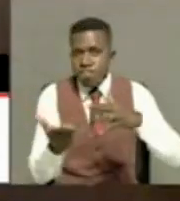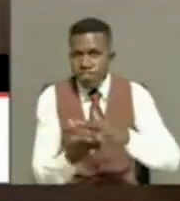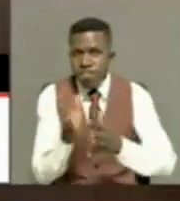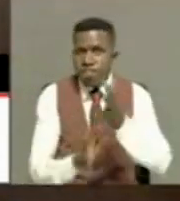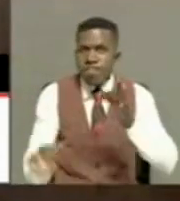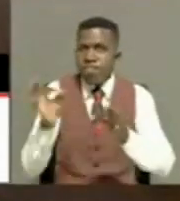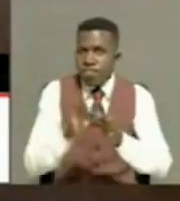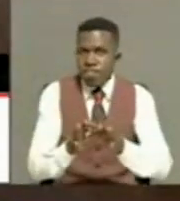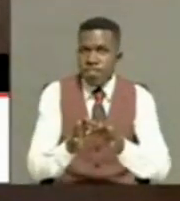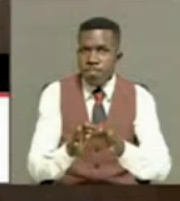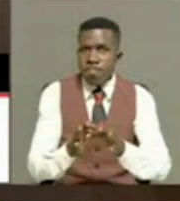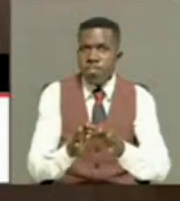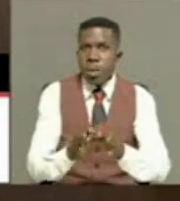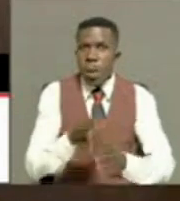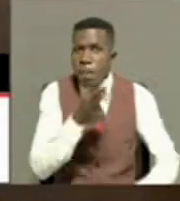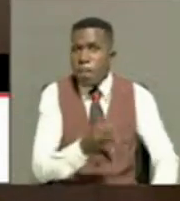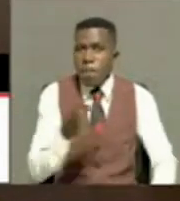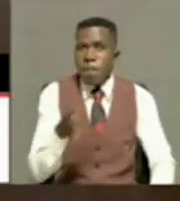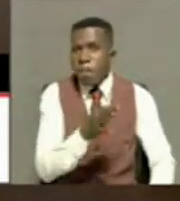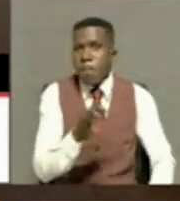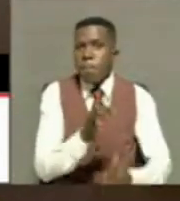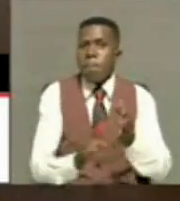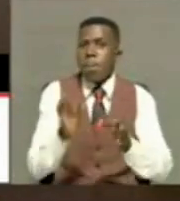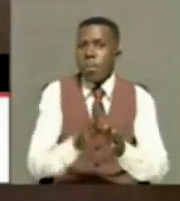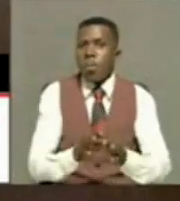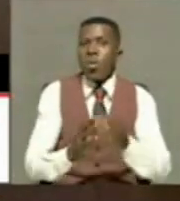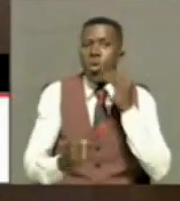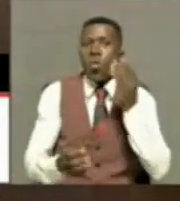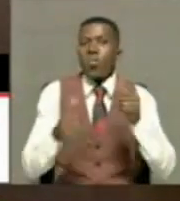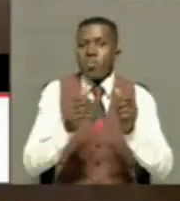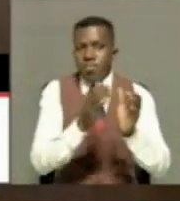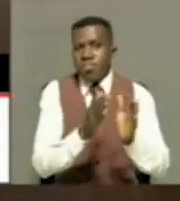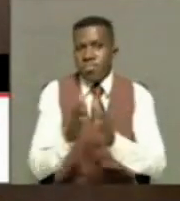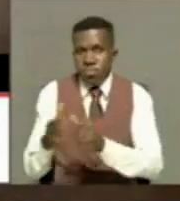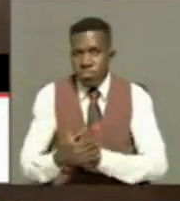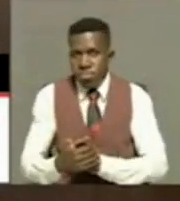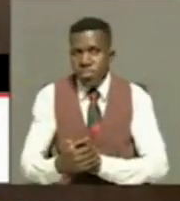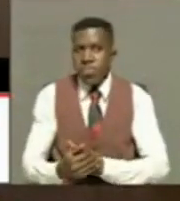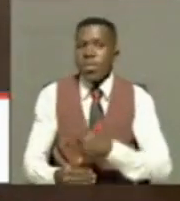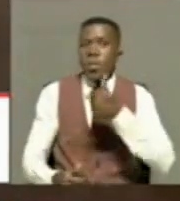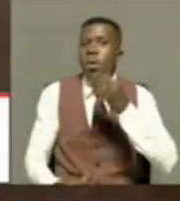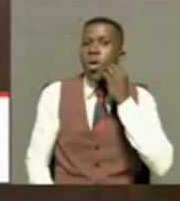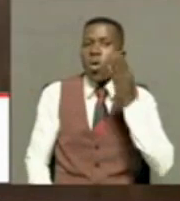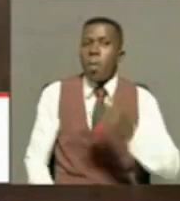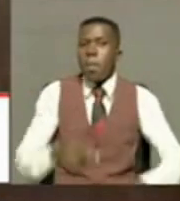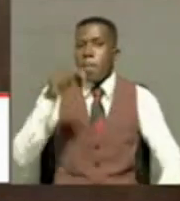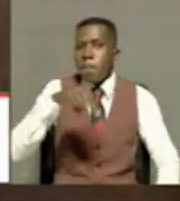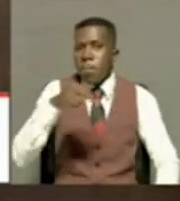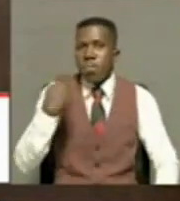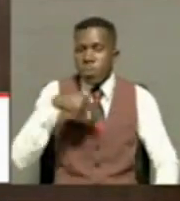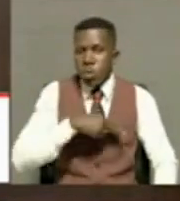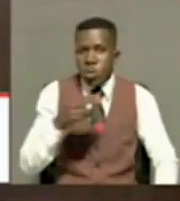das respectivas nomenclaturas pautais e estatísticas ao sistema harmonizado, bem como a necessidade de